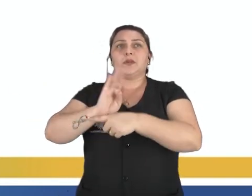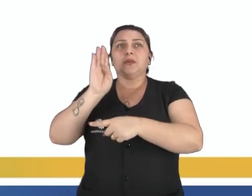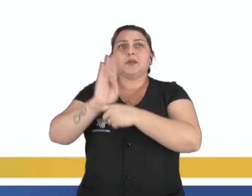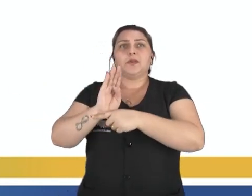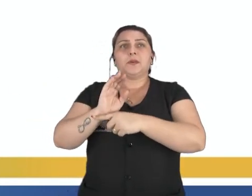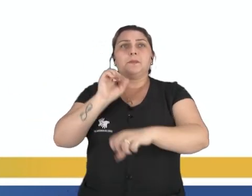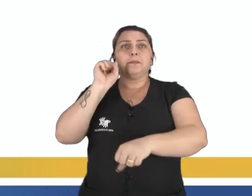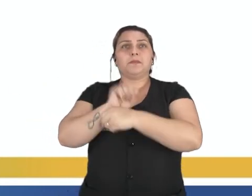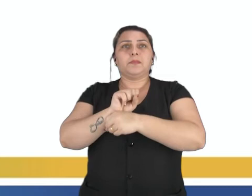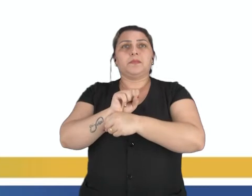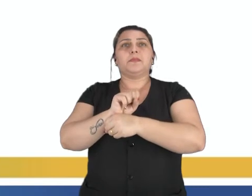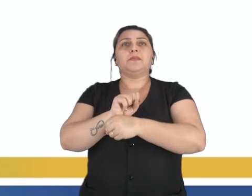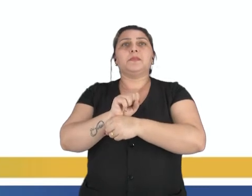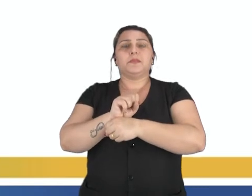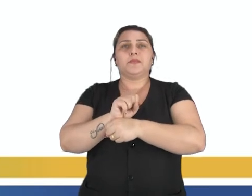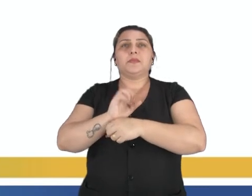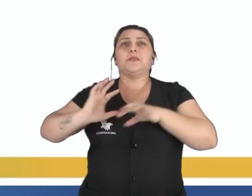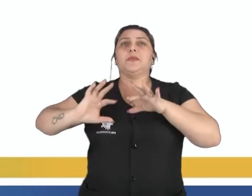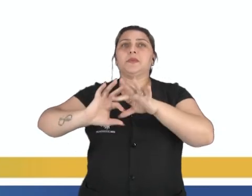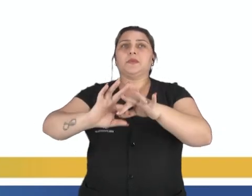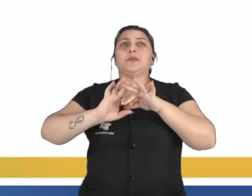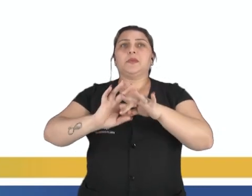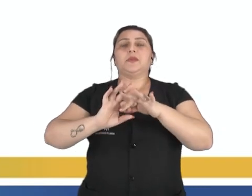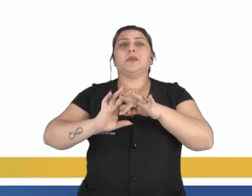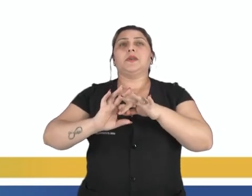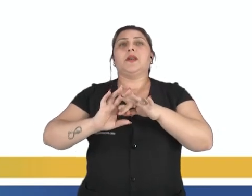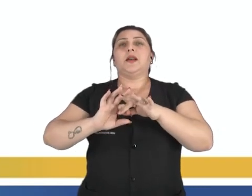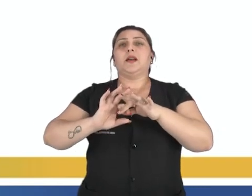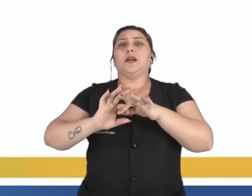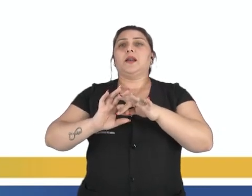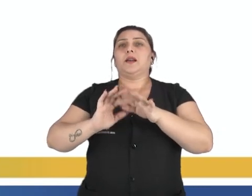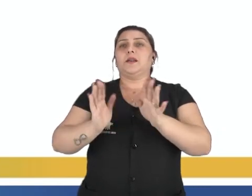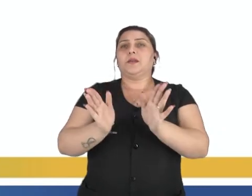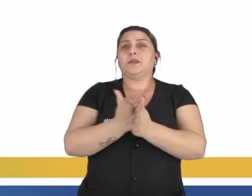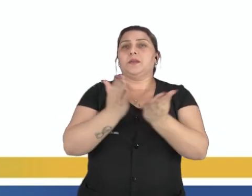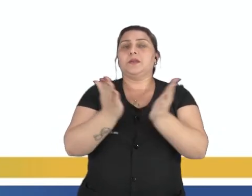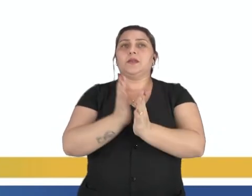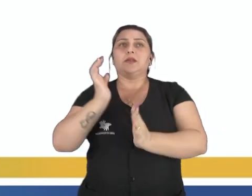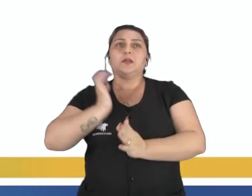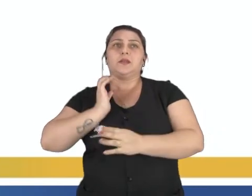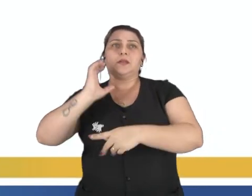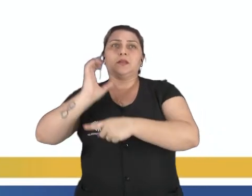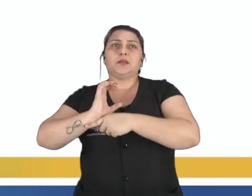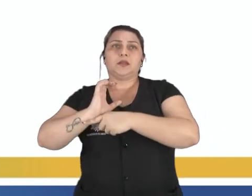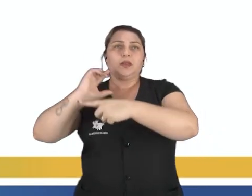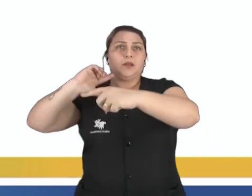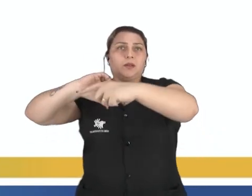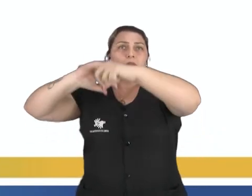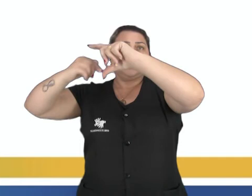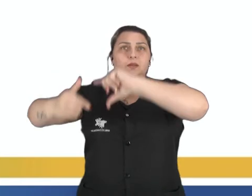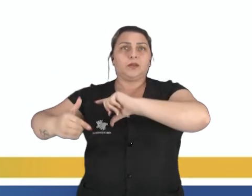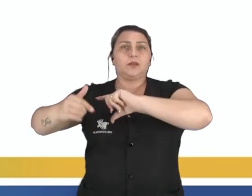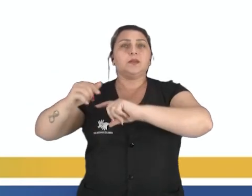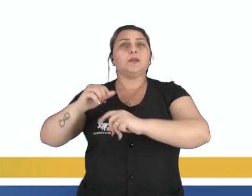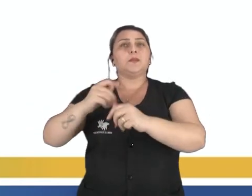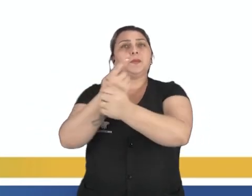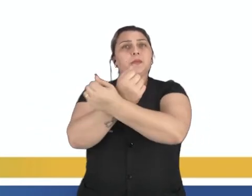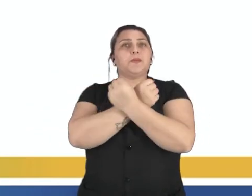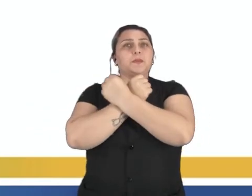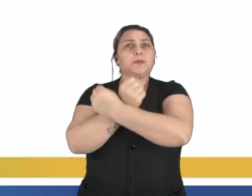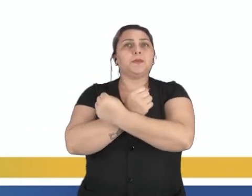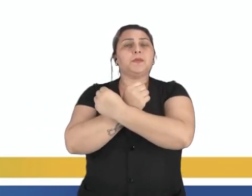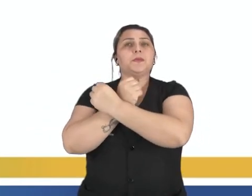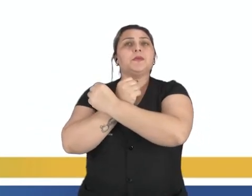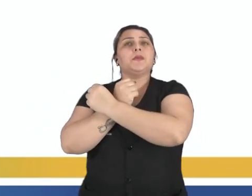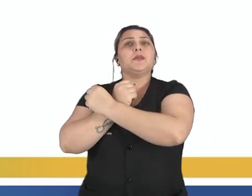renda. B. Estagnada, com uma relativa harmonia entre as classes. C. Tradicional, com a manutenção da escravidão